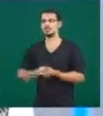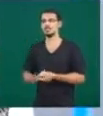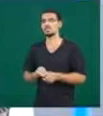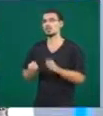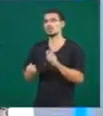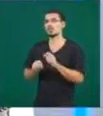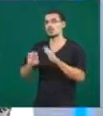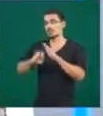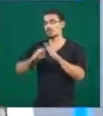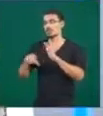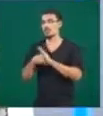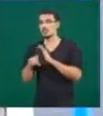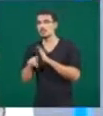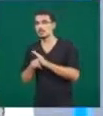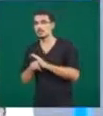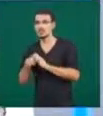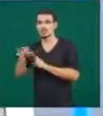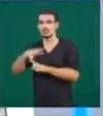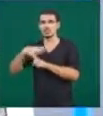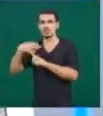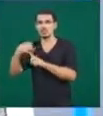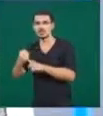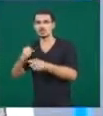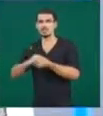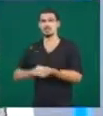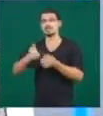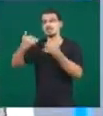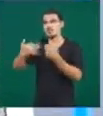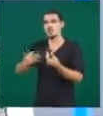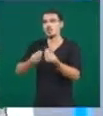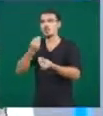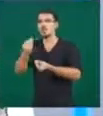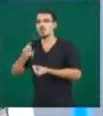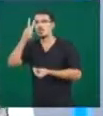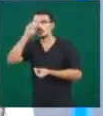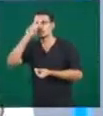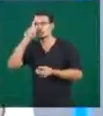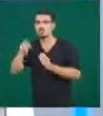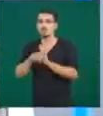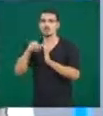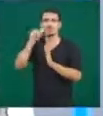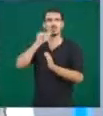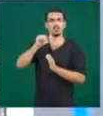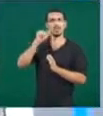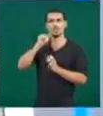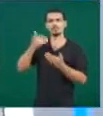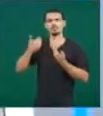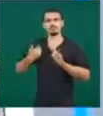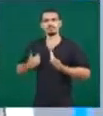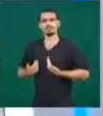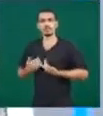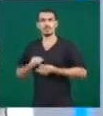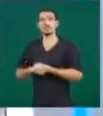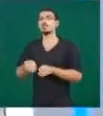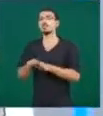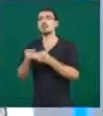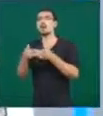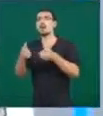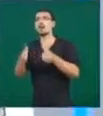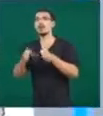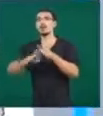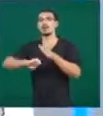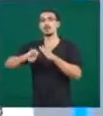é uma empreendedora social. Então, ela vai contar um pouquinho da história dela enquanto mulher e na abertura dessa empresa,